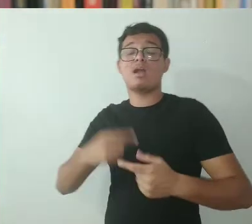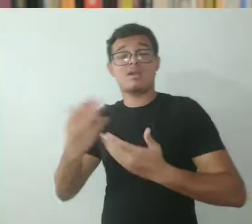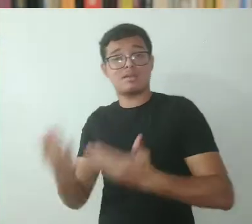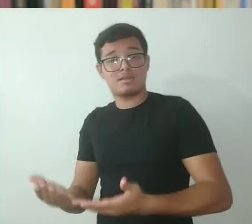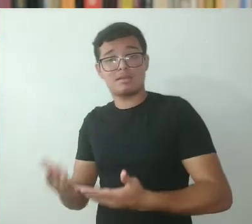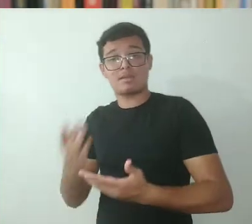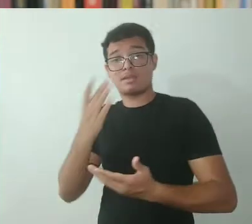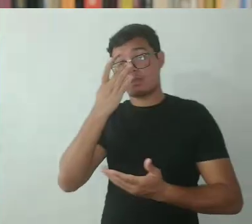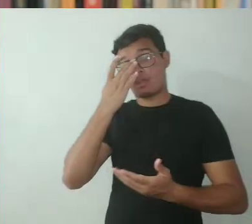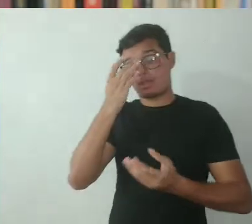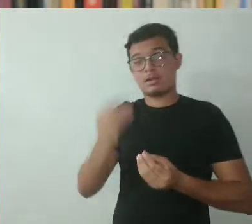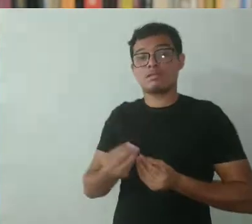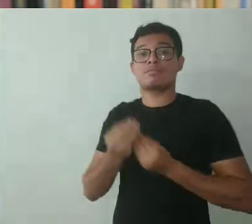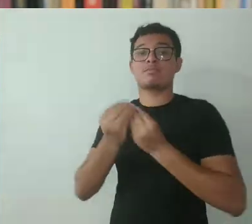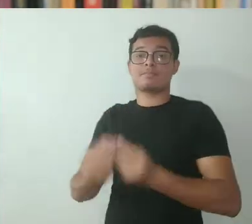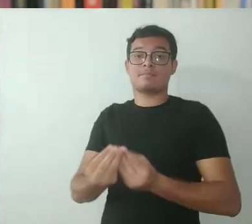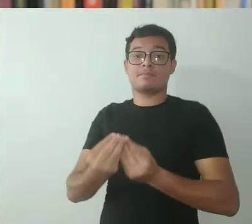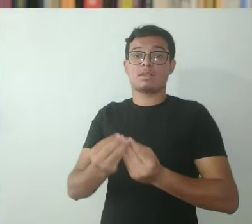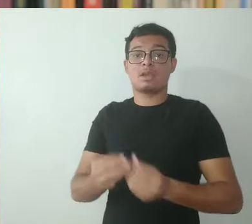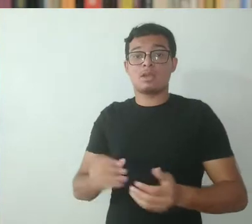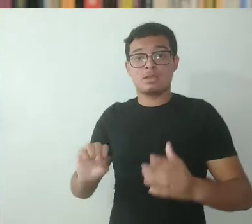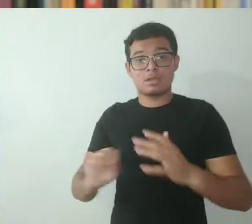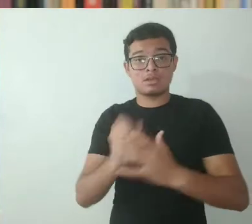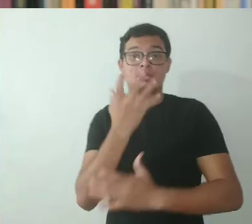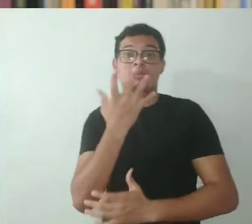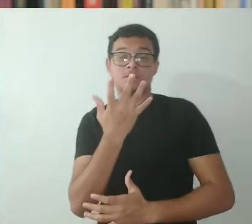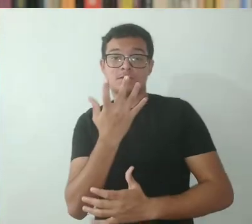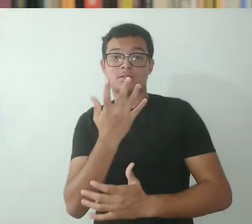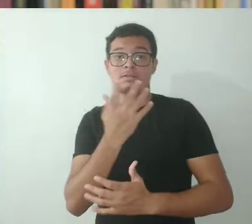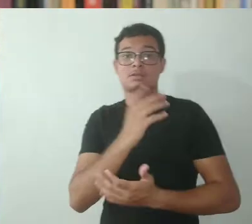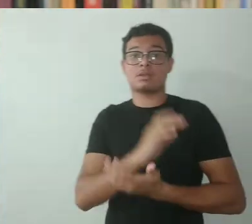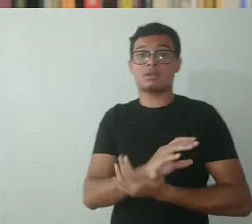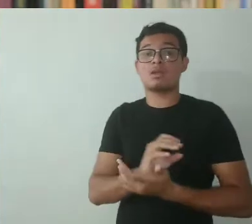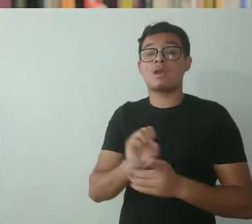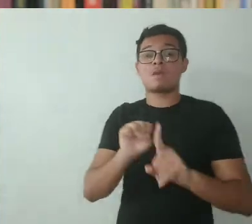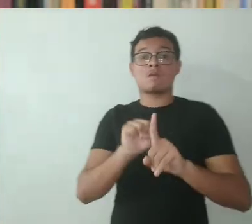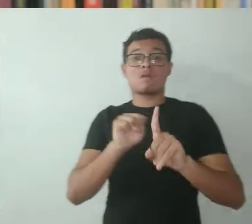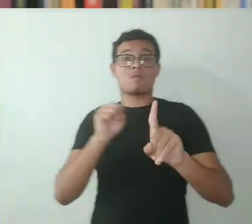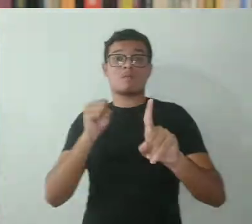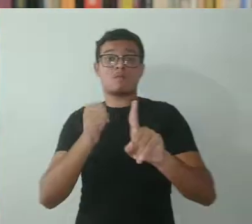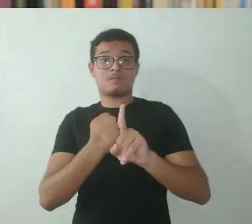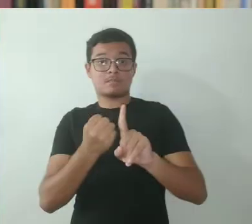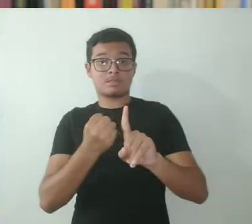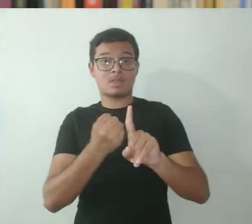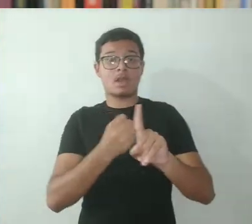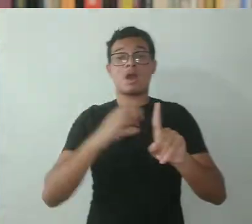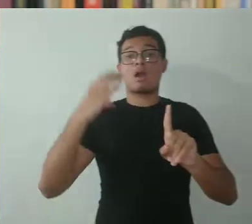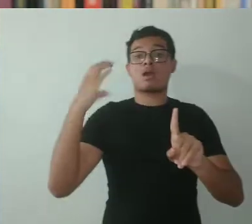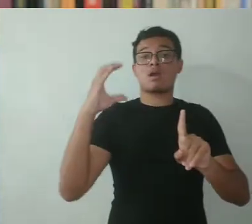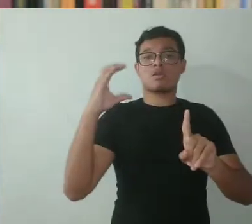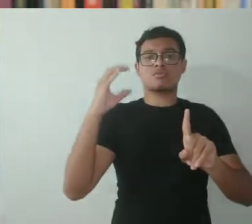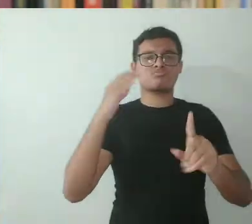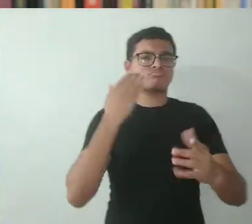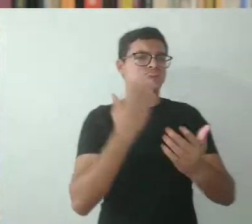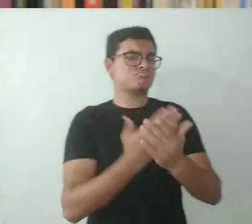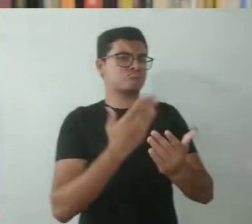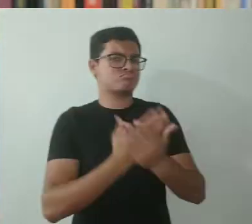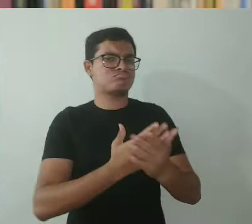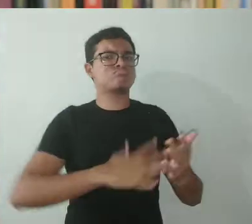Durkheim, ele propôs que existisse realmente uma ciência que estude